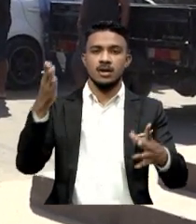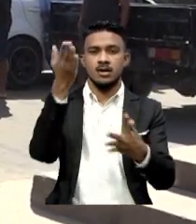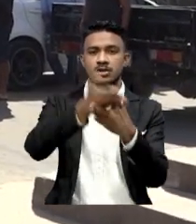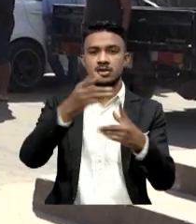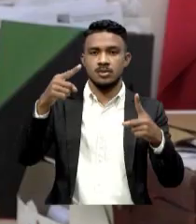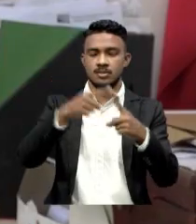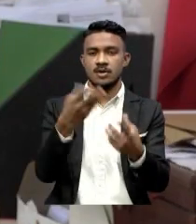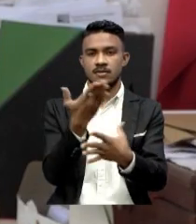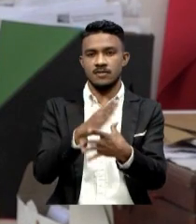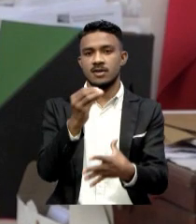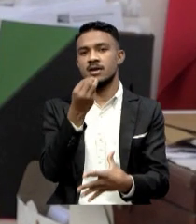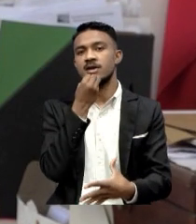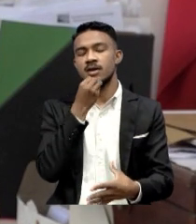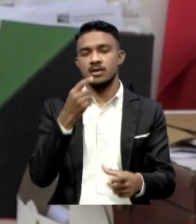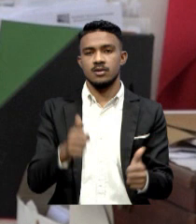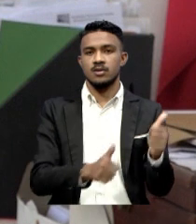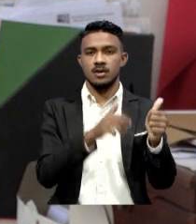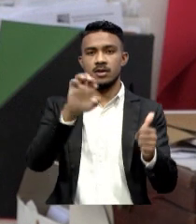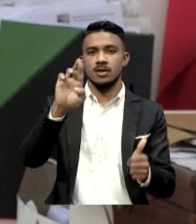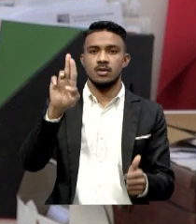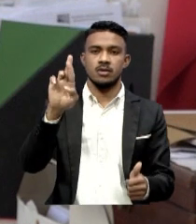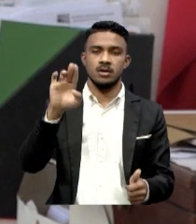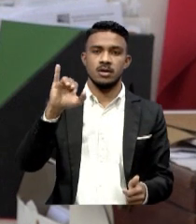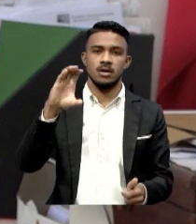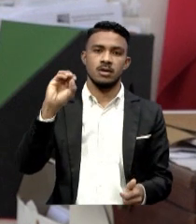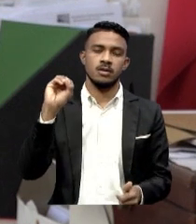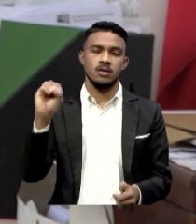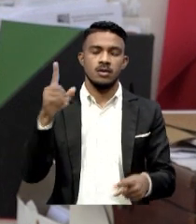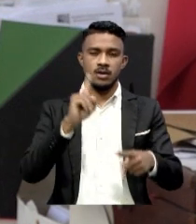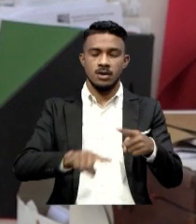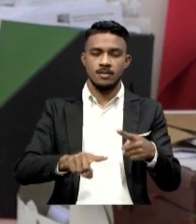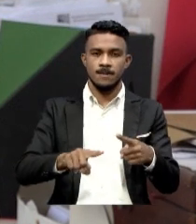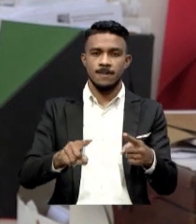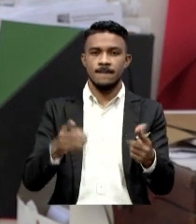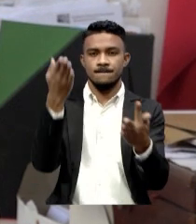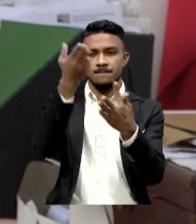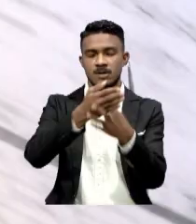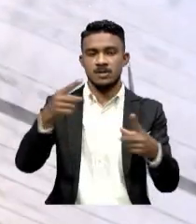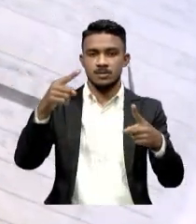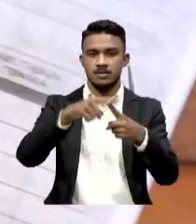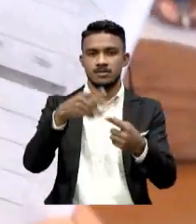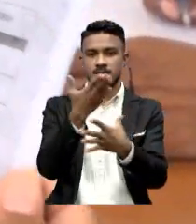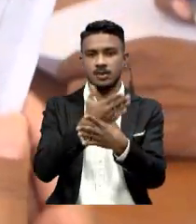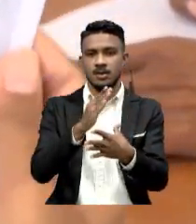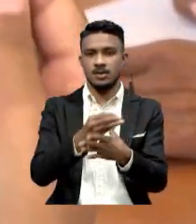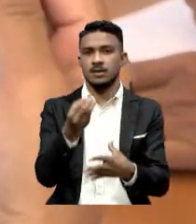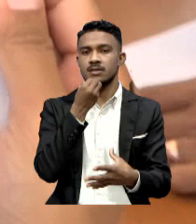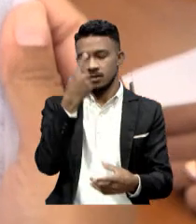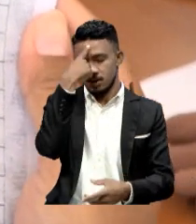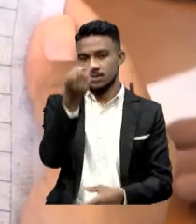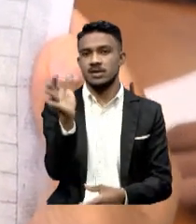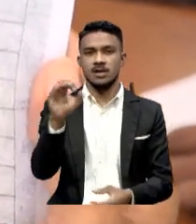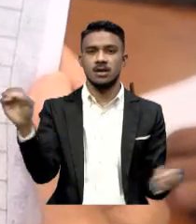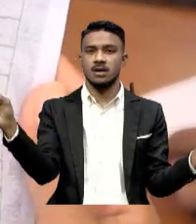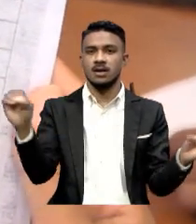Tur Eurico de Jesus, razão comunidade Hirakne, la bele acesso ba programa cesta básica, tamba sira la os pertence ba suku